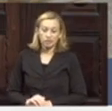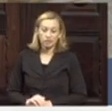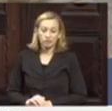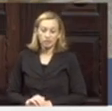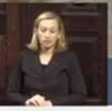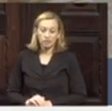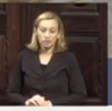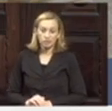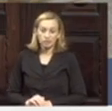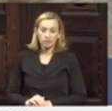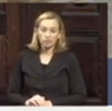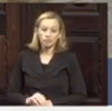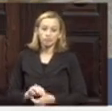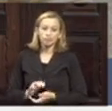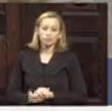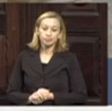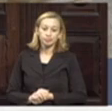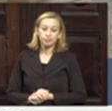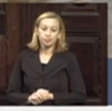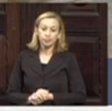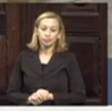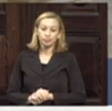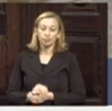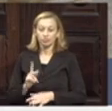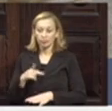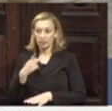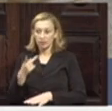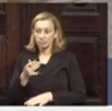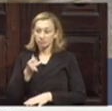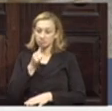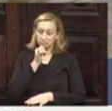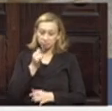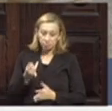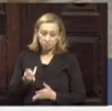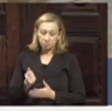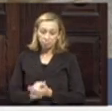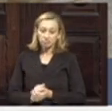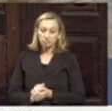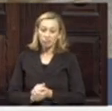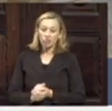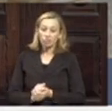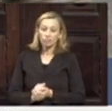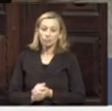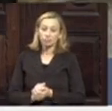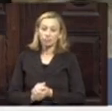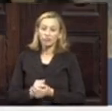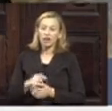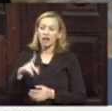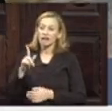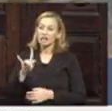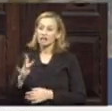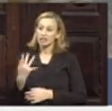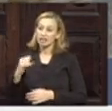que é produzido na obra não é o asfalto, é a massa asfáltica.